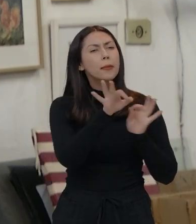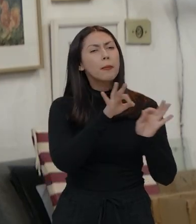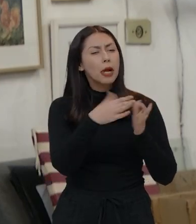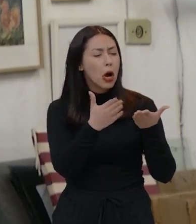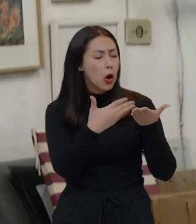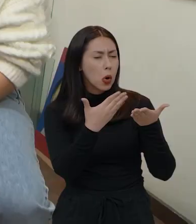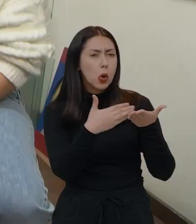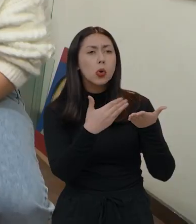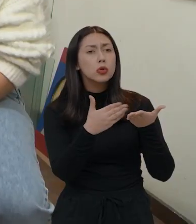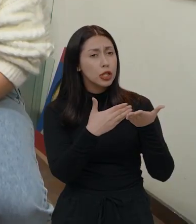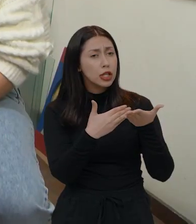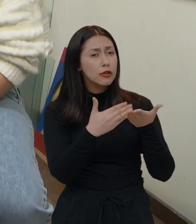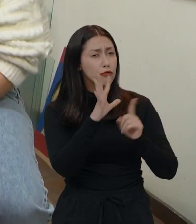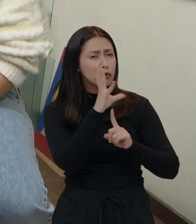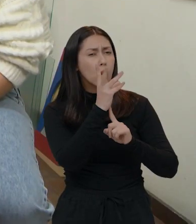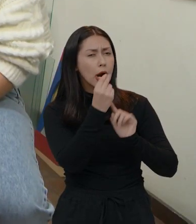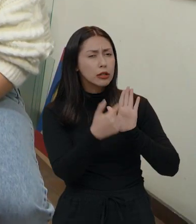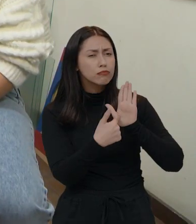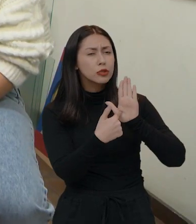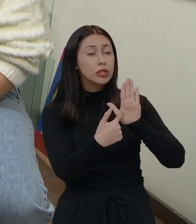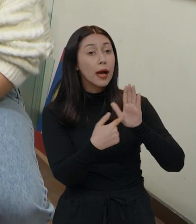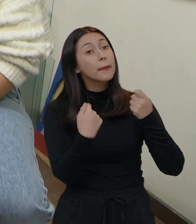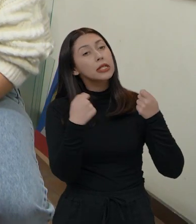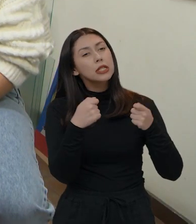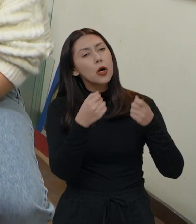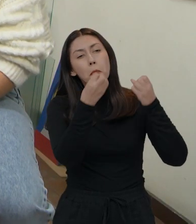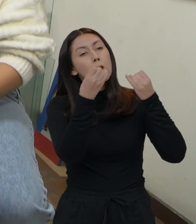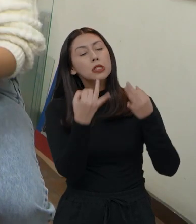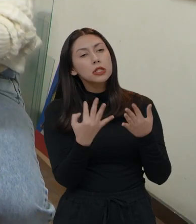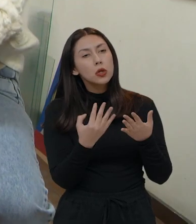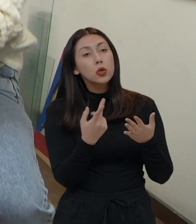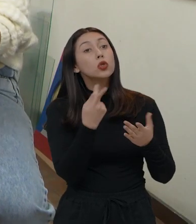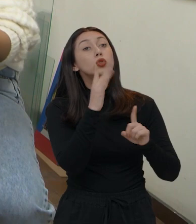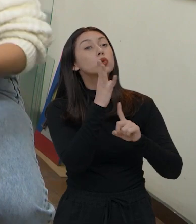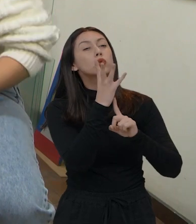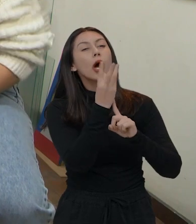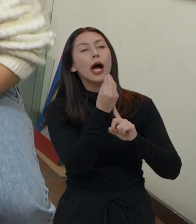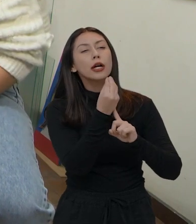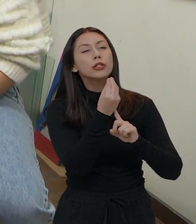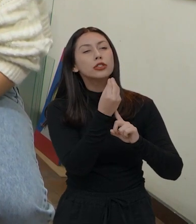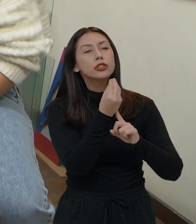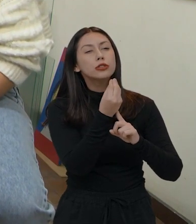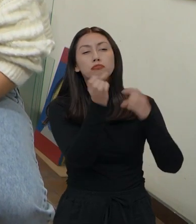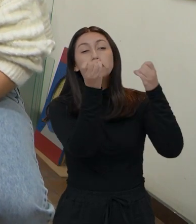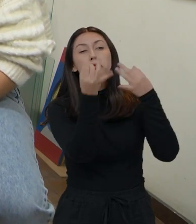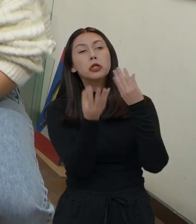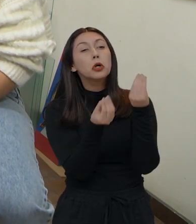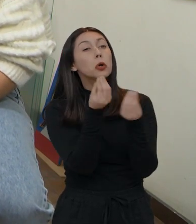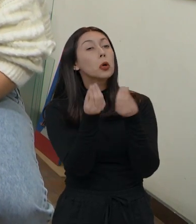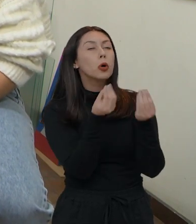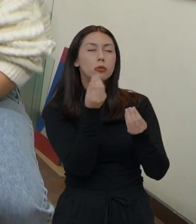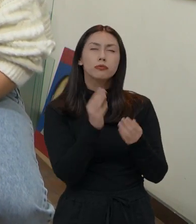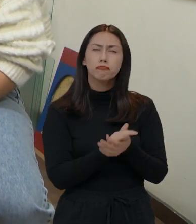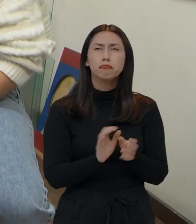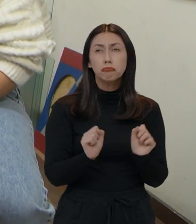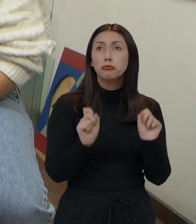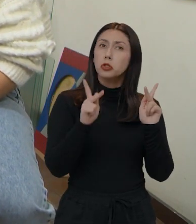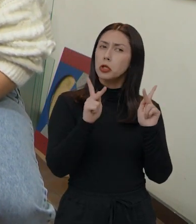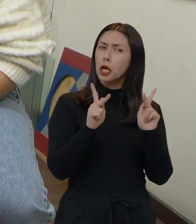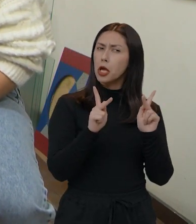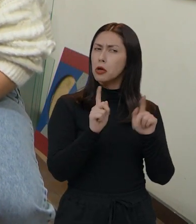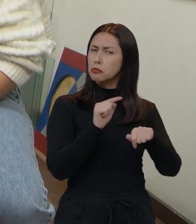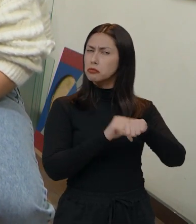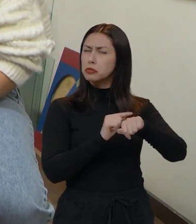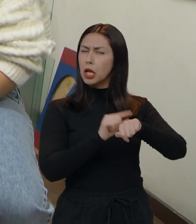um depoimento seu. Qual é a proposta da sua como obra? Como você define? Como é que você define e tal? Eu falei, não, tudo bem, me dá um tempo,